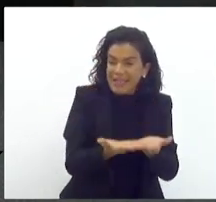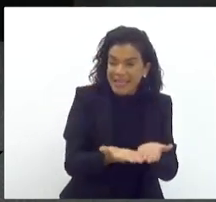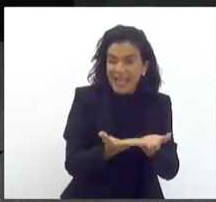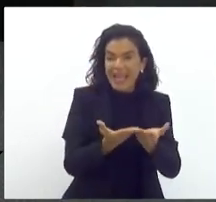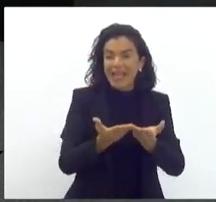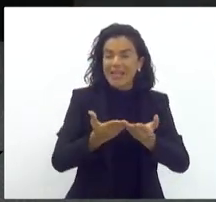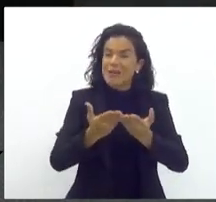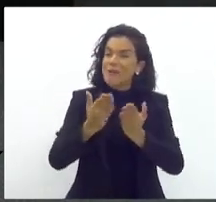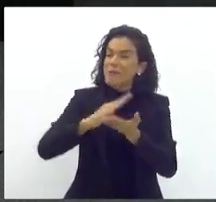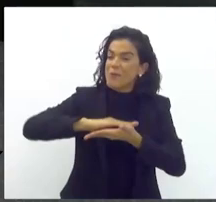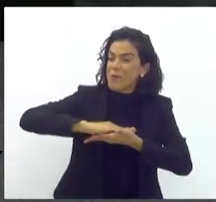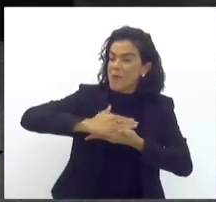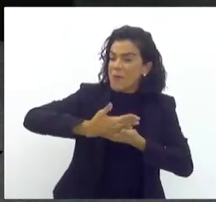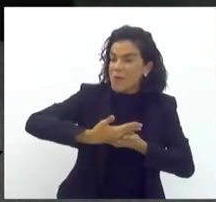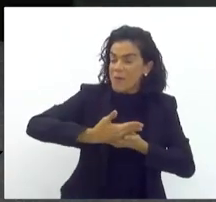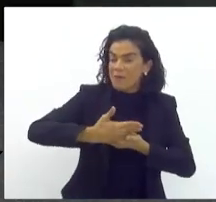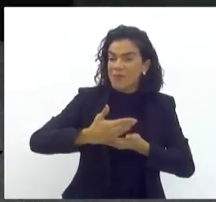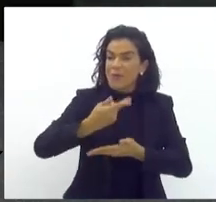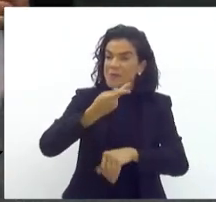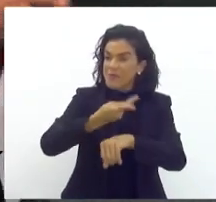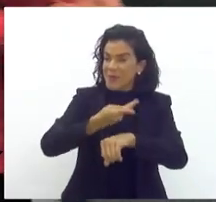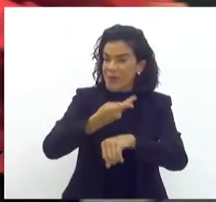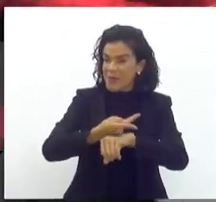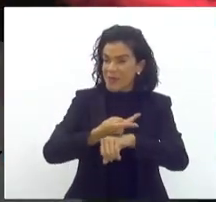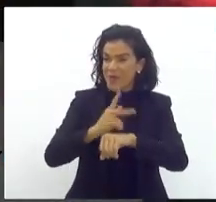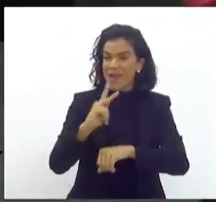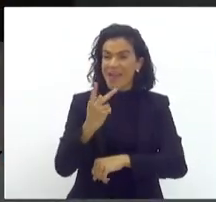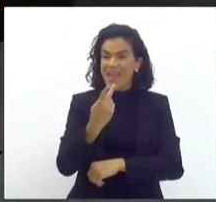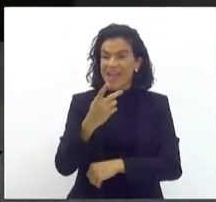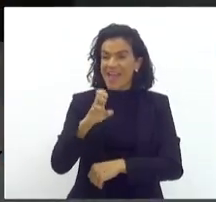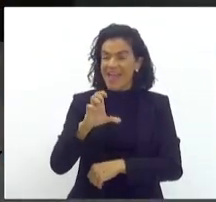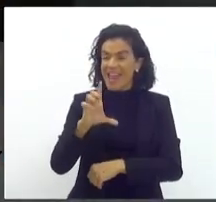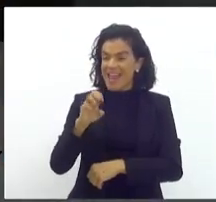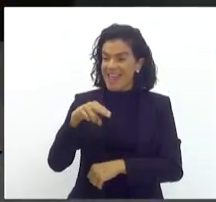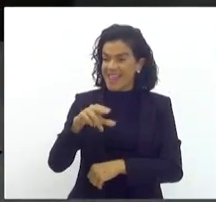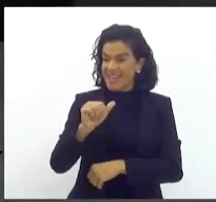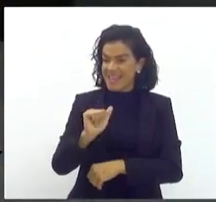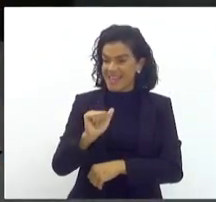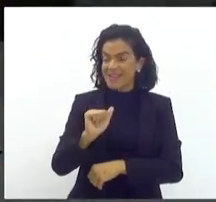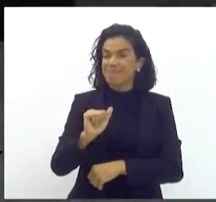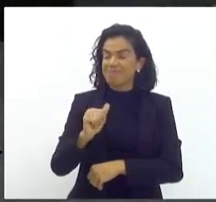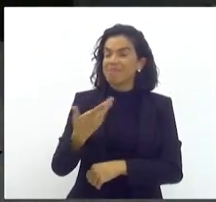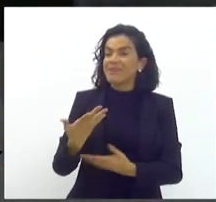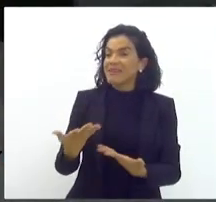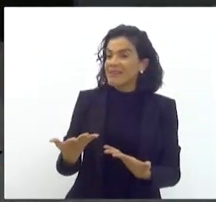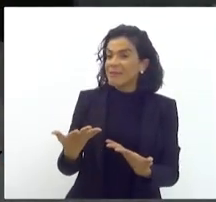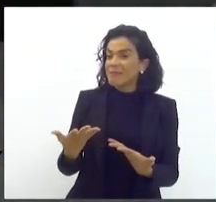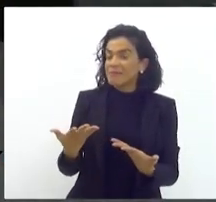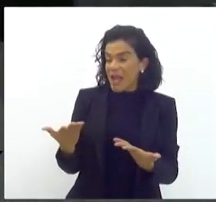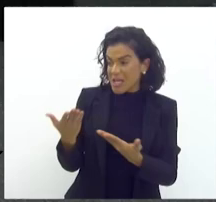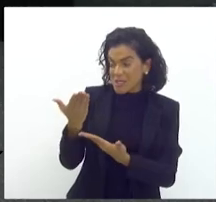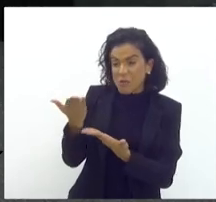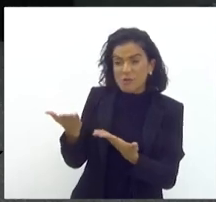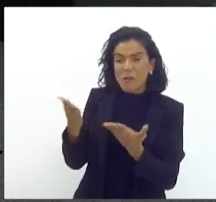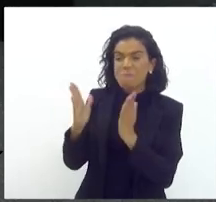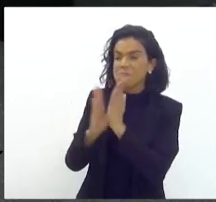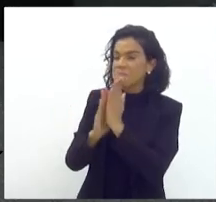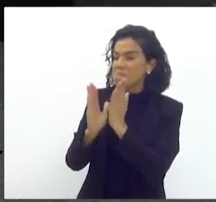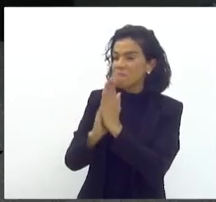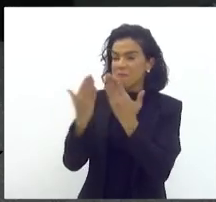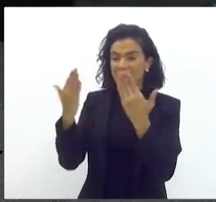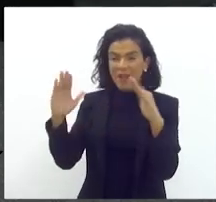da Studart no plenário da nossa antiga alerj vossa excelência tá tá de parabéns